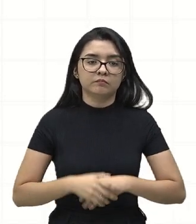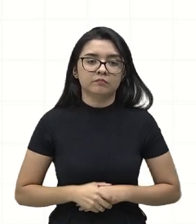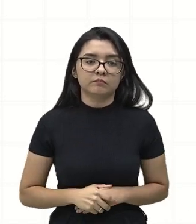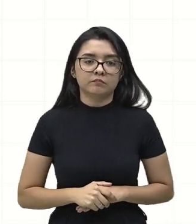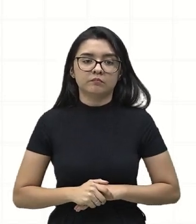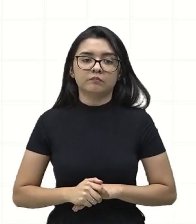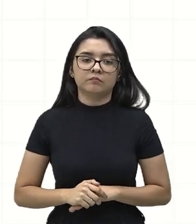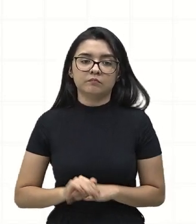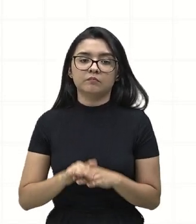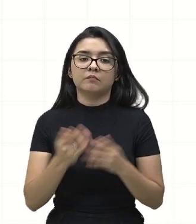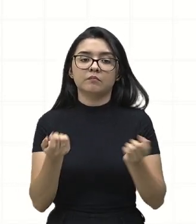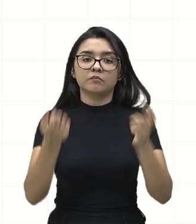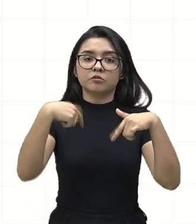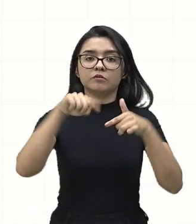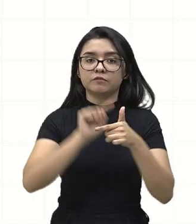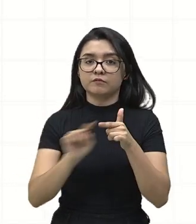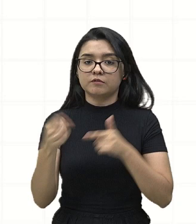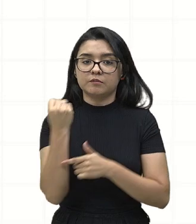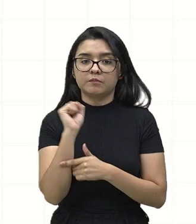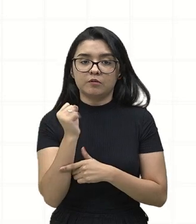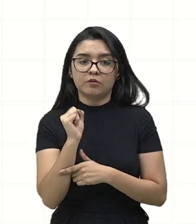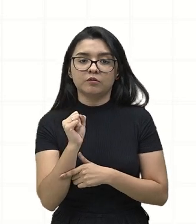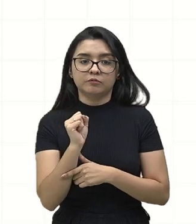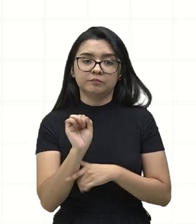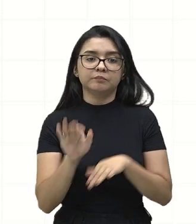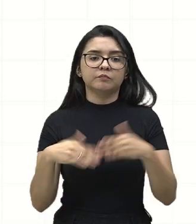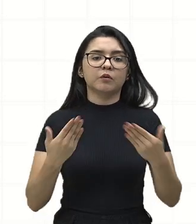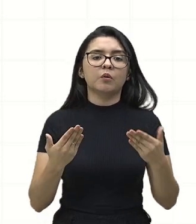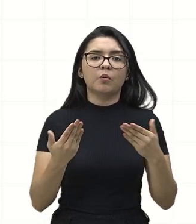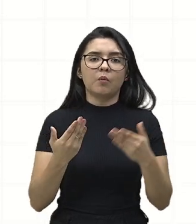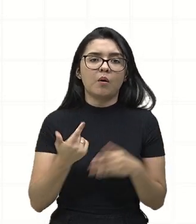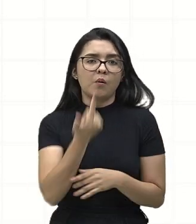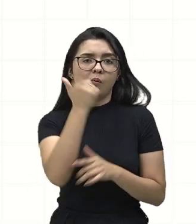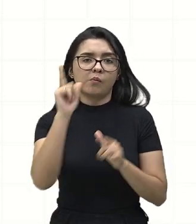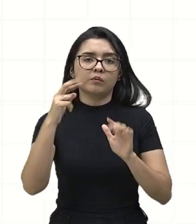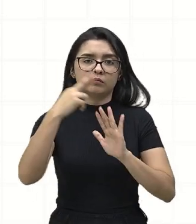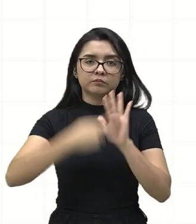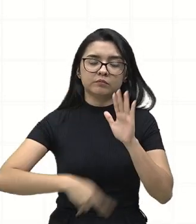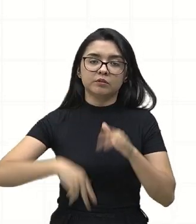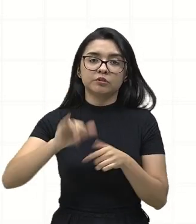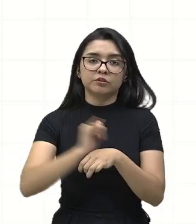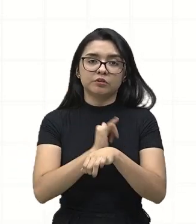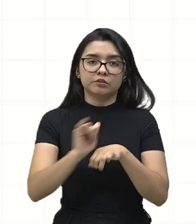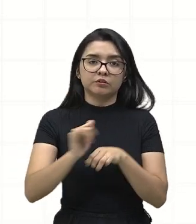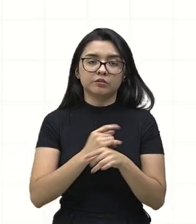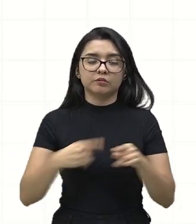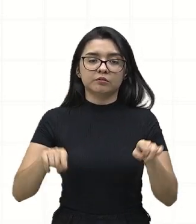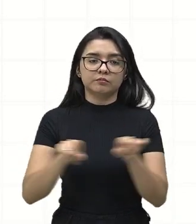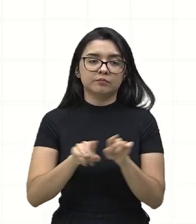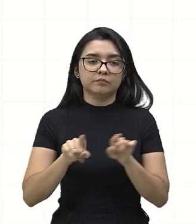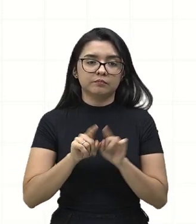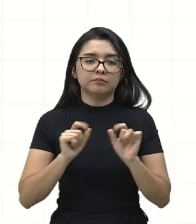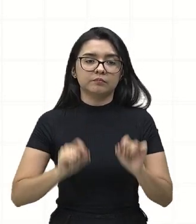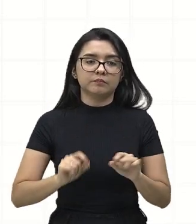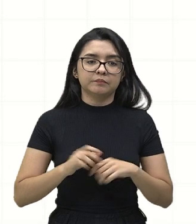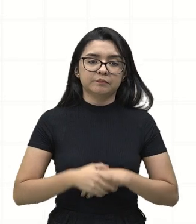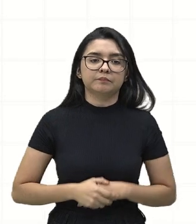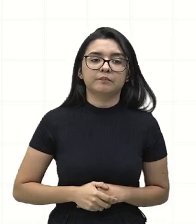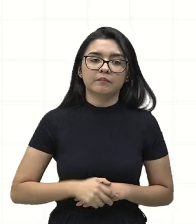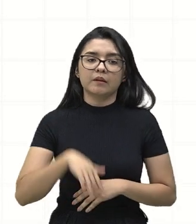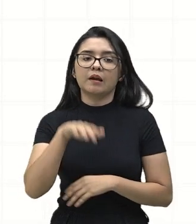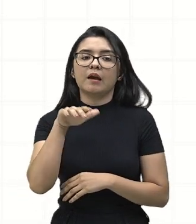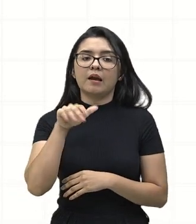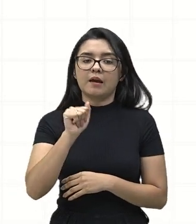para ser divisível por 8. Olha só, qual é o outro critério? Aqui, nos itens A, B e